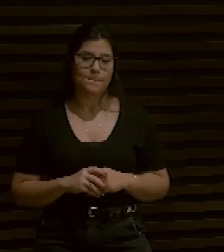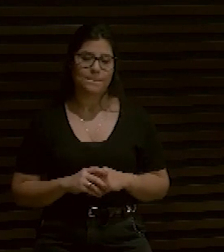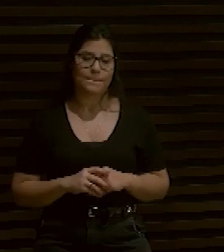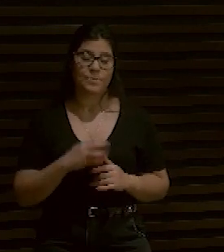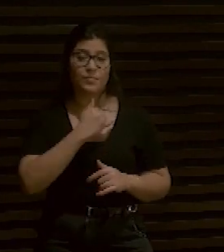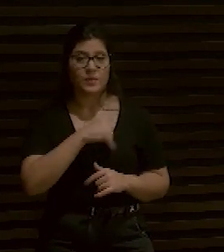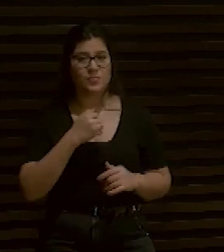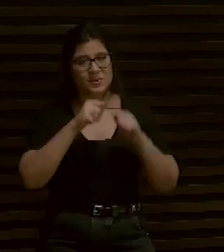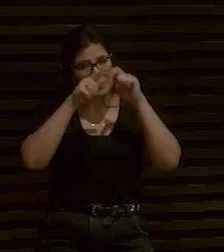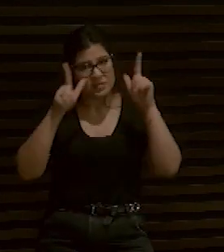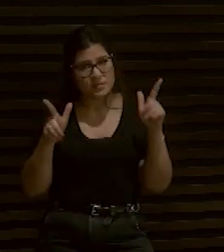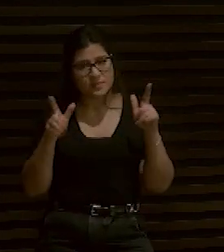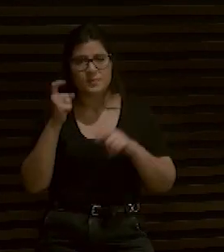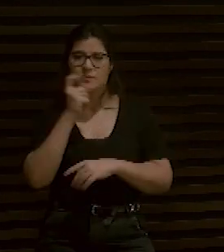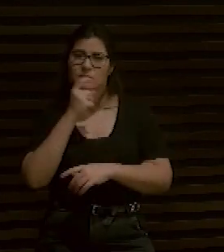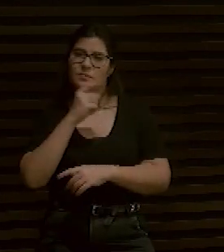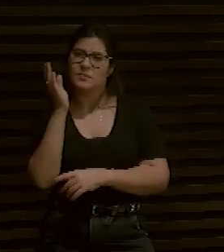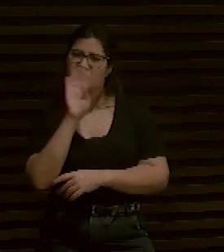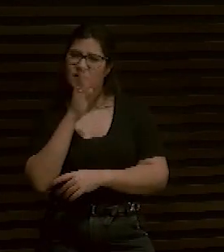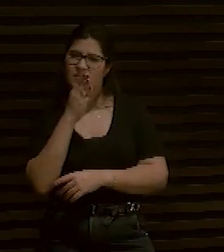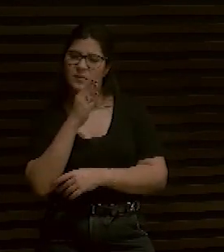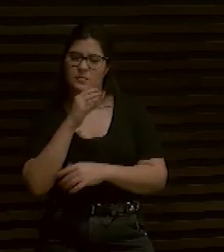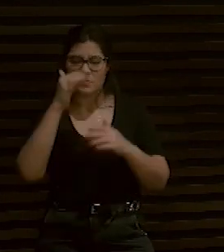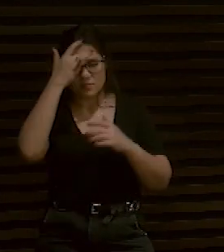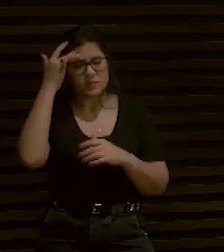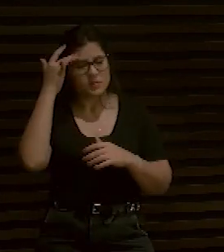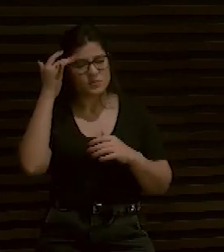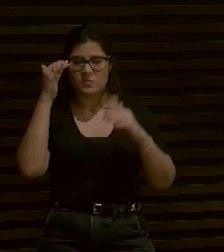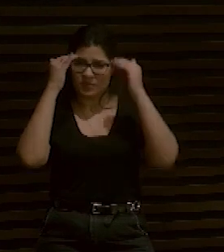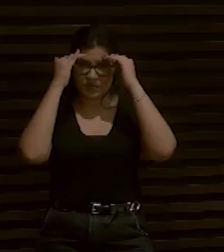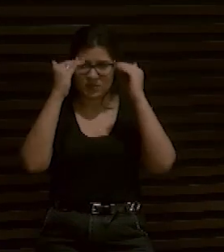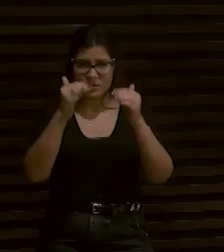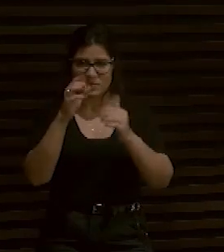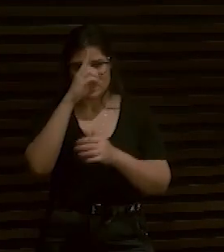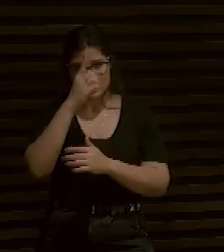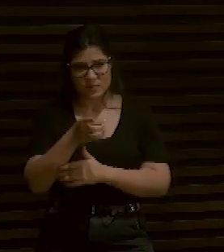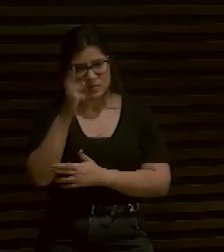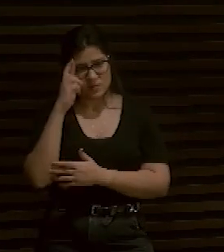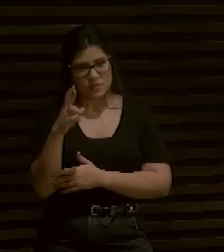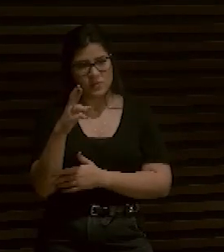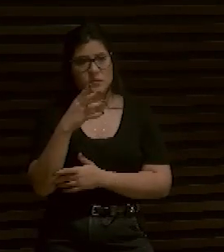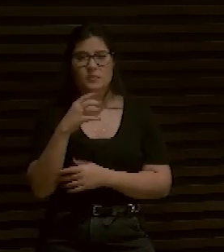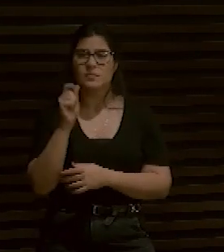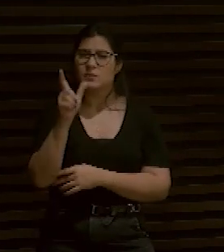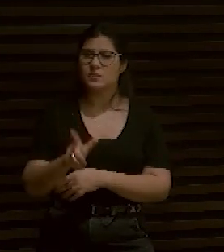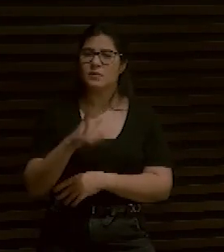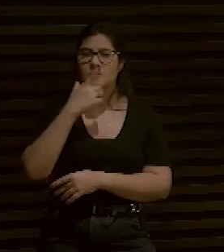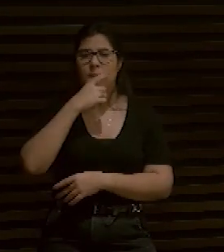João deixa claro que é mentiroso aquele que não guarda os mandamentos do Senhor. Quem que é o pai da mentira? O